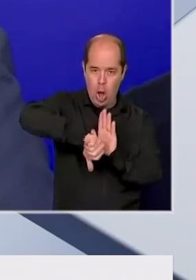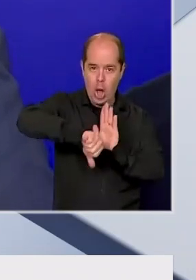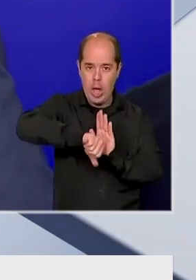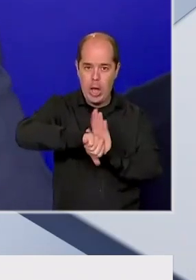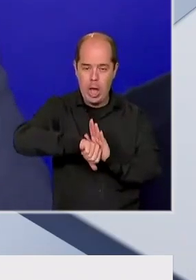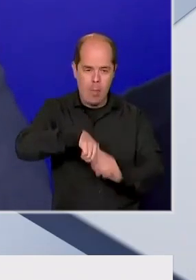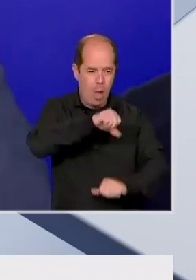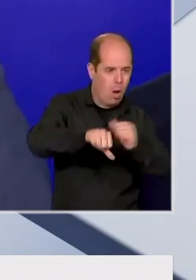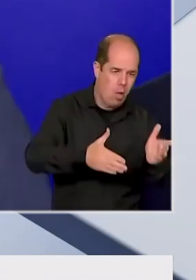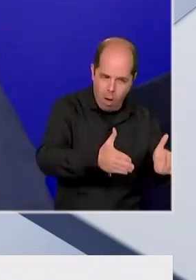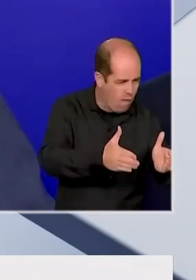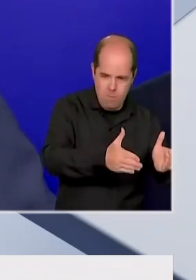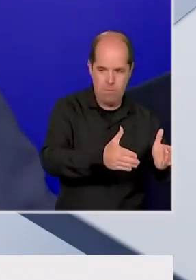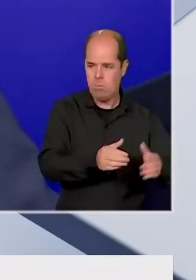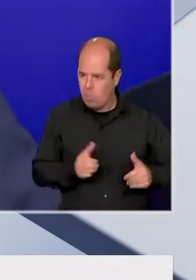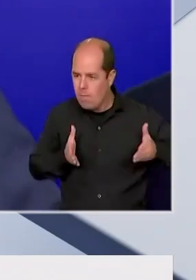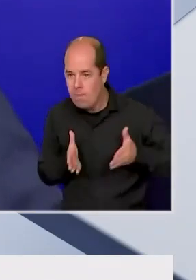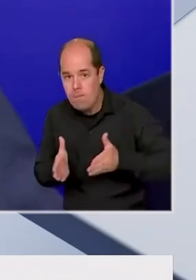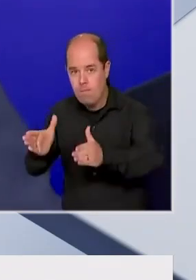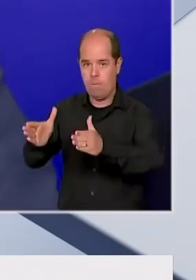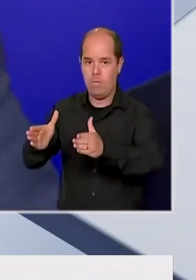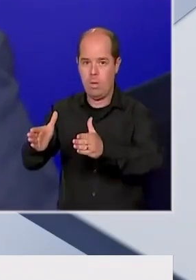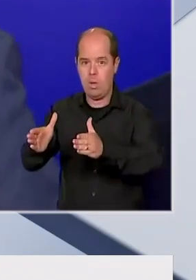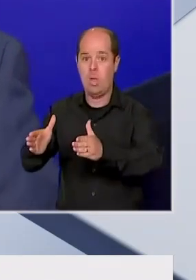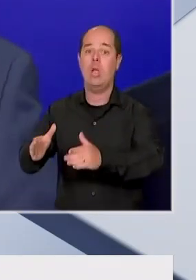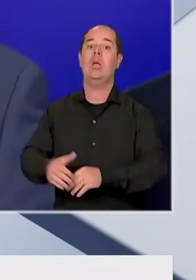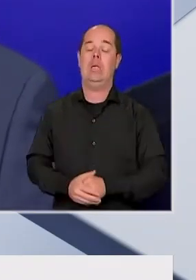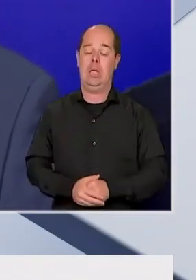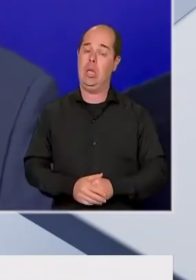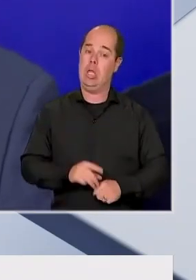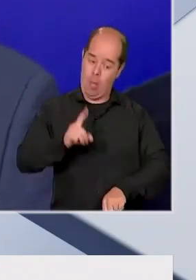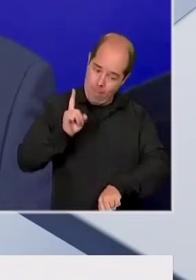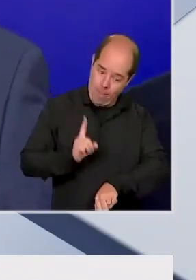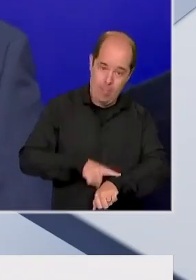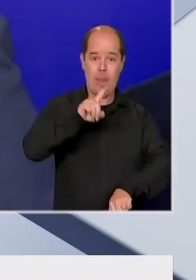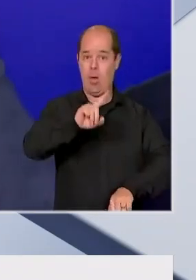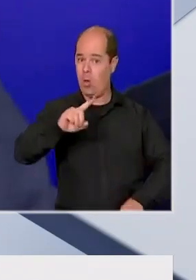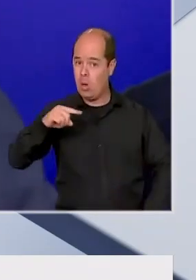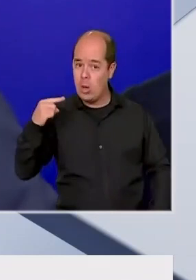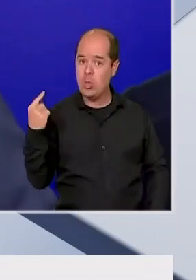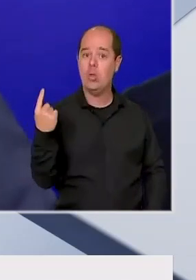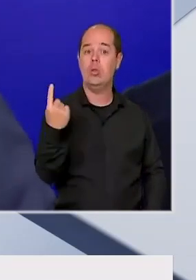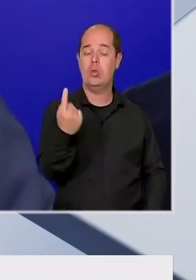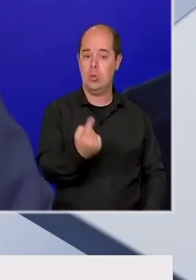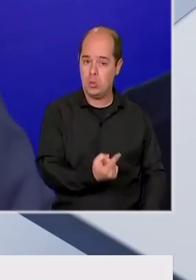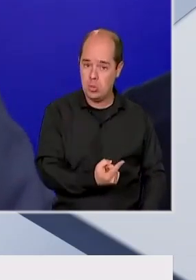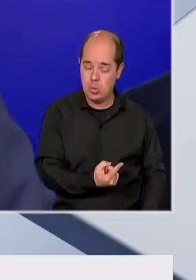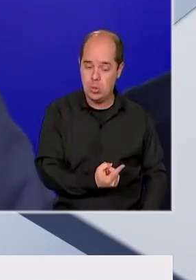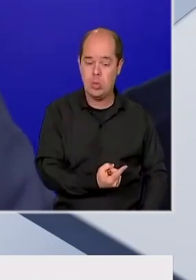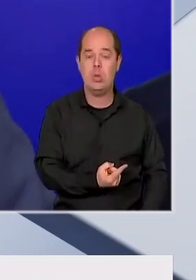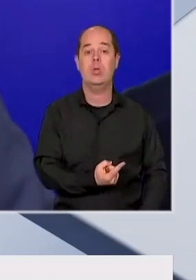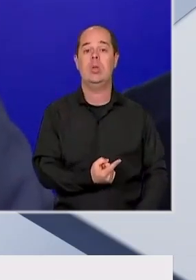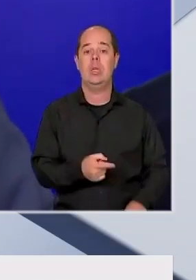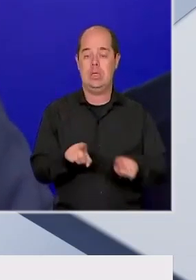conversar também com os governadores e Haver essa Força Tarefa entre Justiça entre Estados entre governo